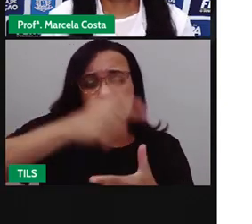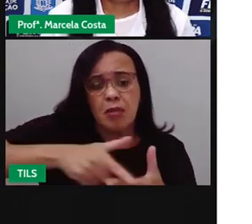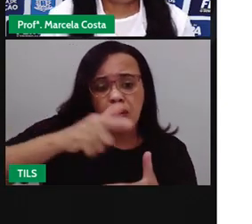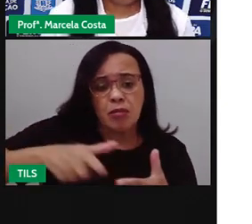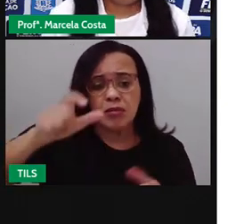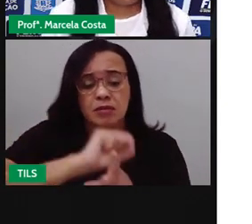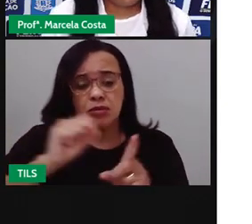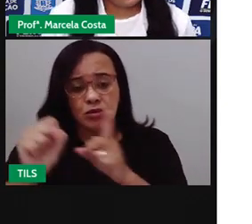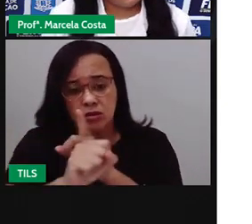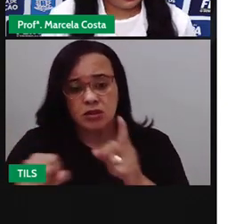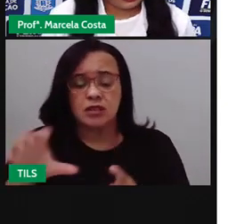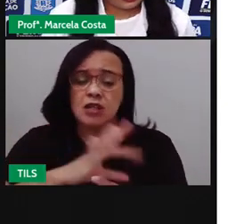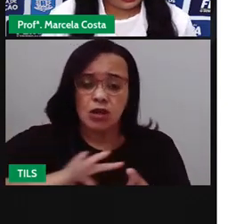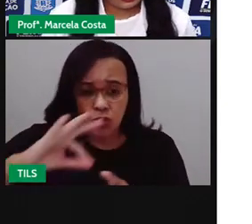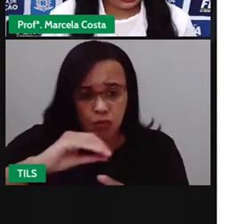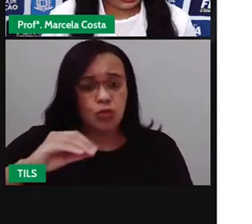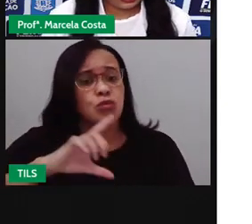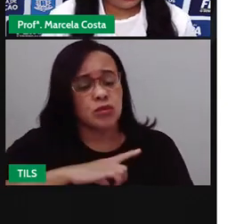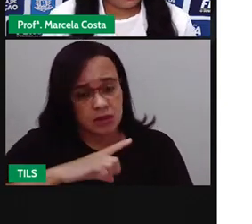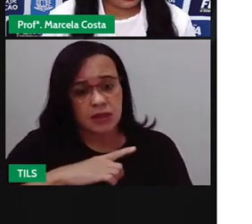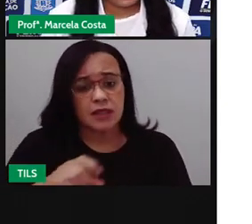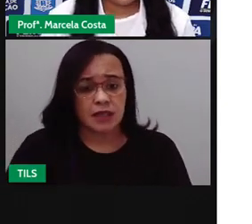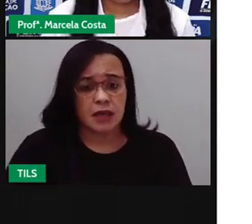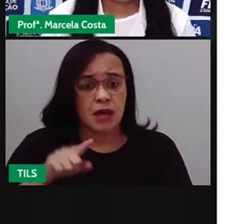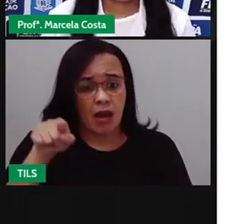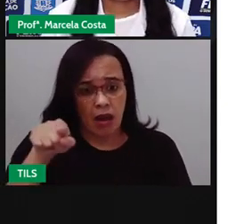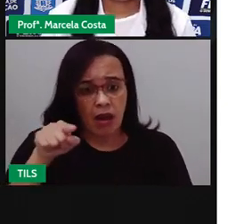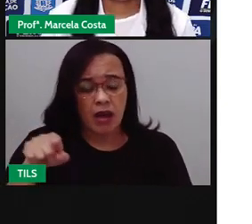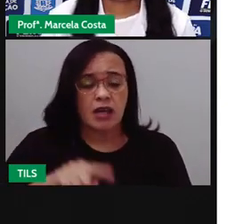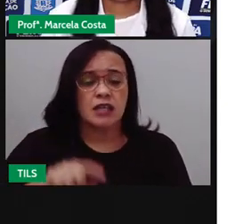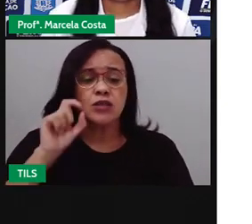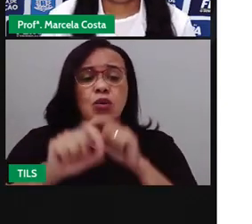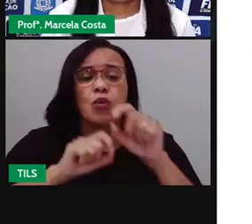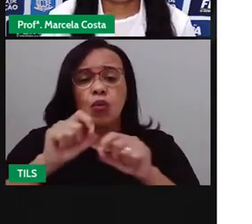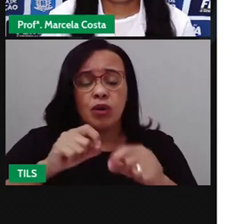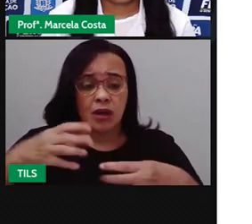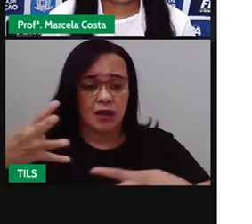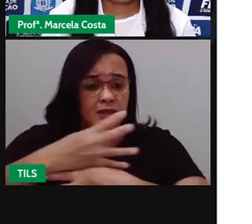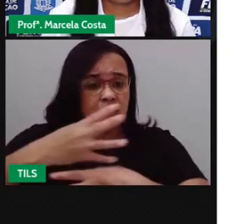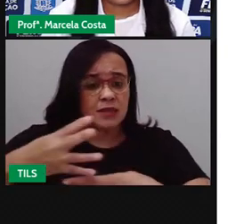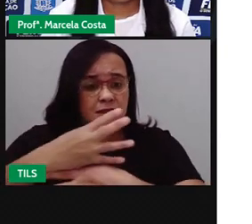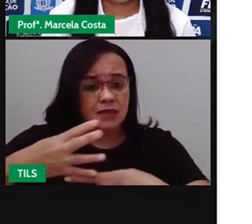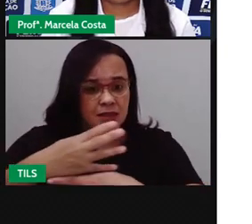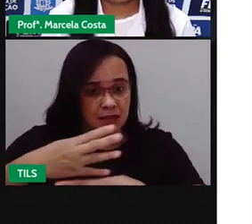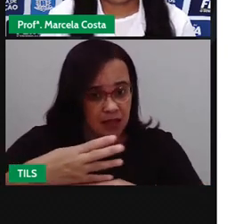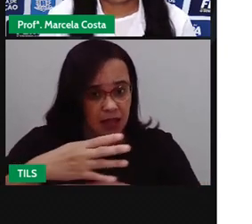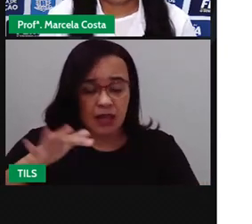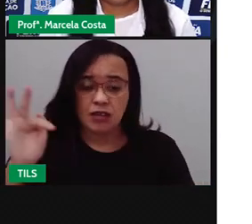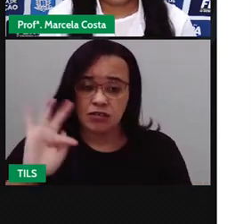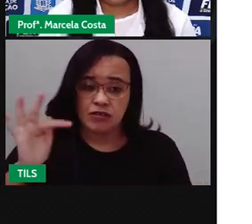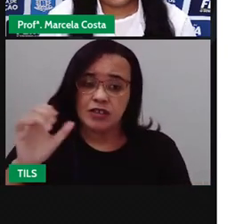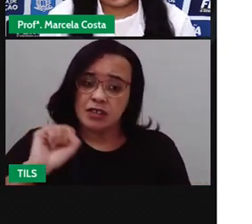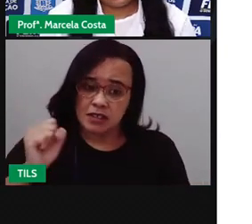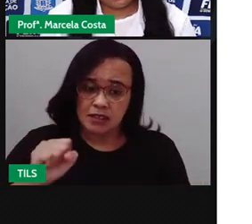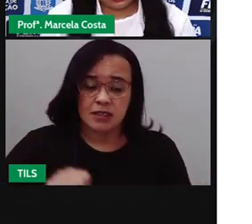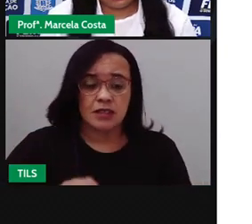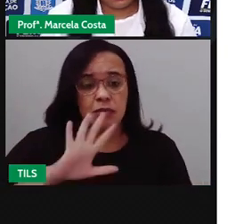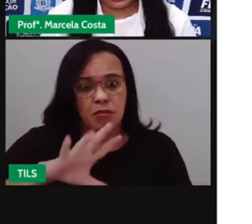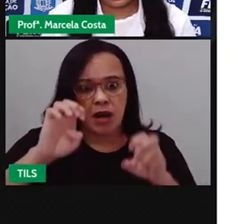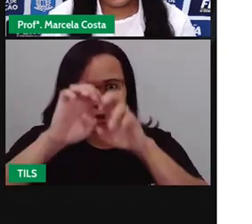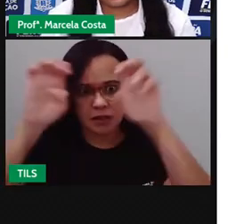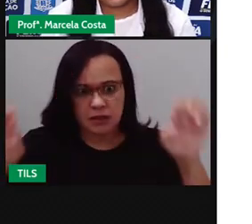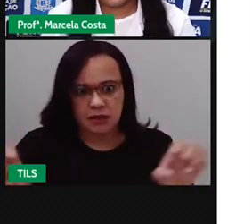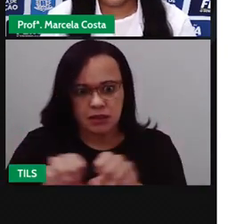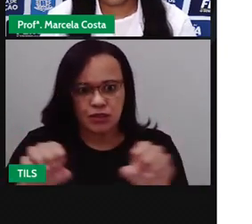traz um pouco da cultura de Feira de Santana. E vocês podem observar que está estruturado aí, nessa